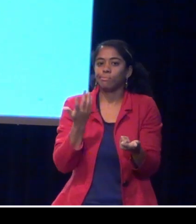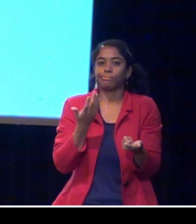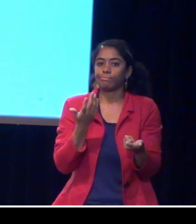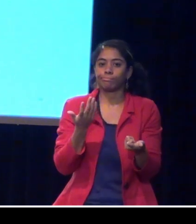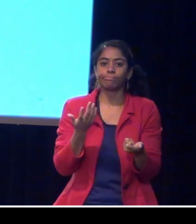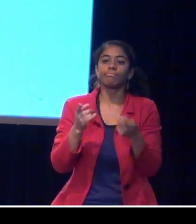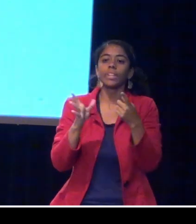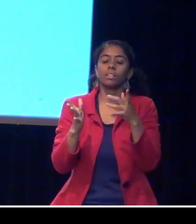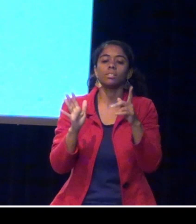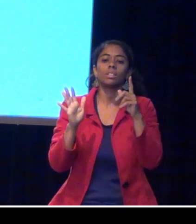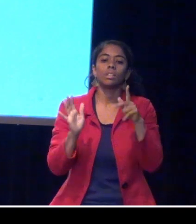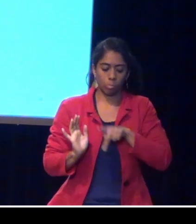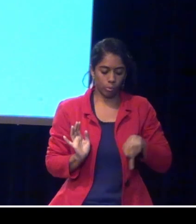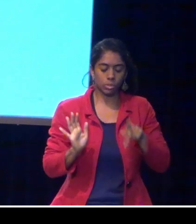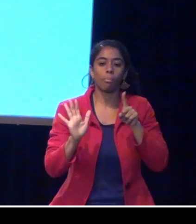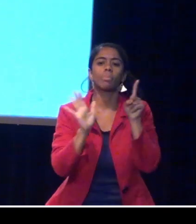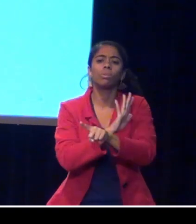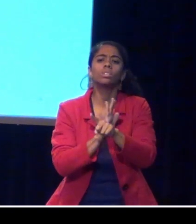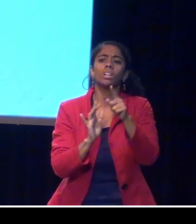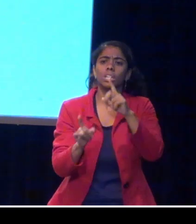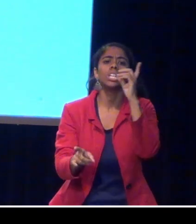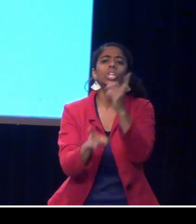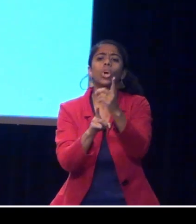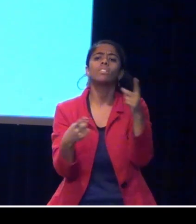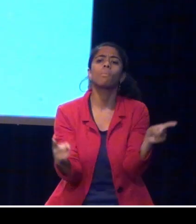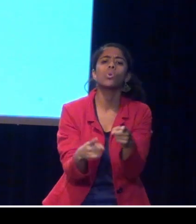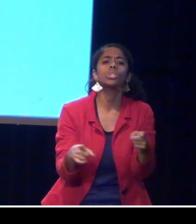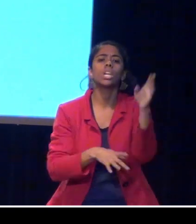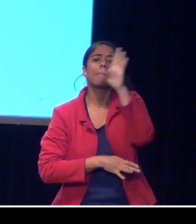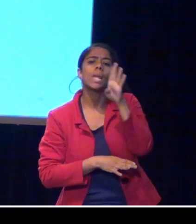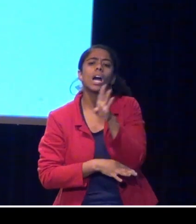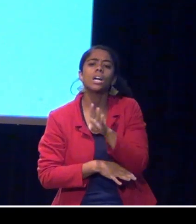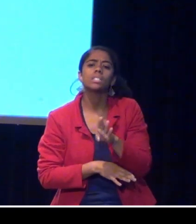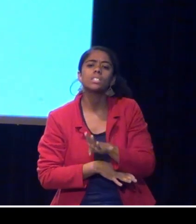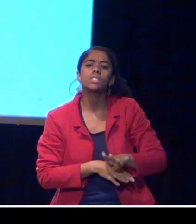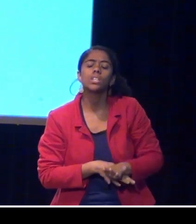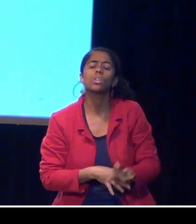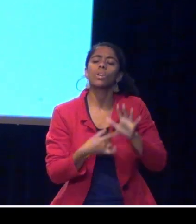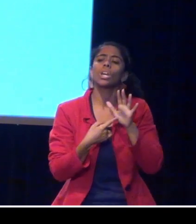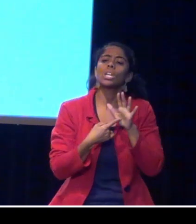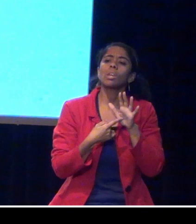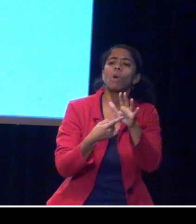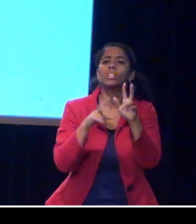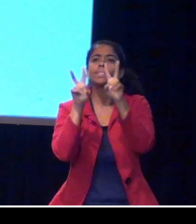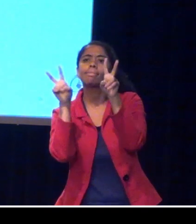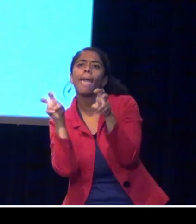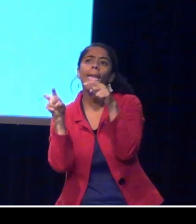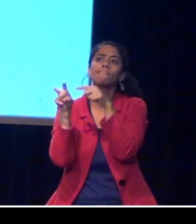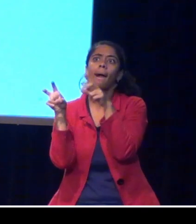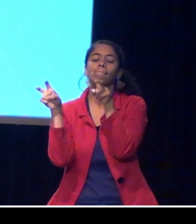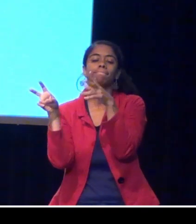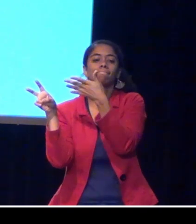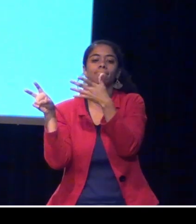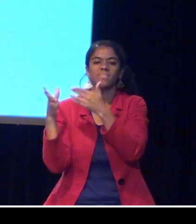alguém consegue achar aí uma música brasileira que trate sobre determinado tema? Ele